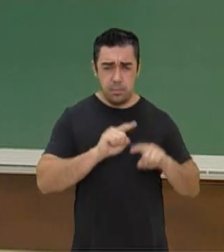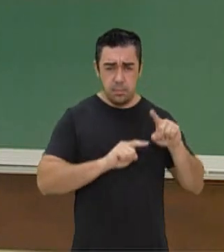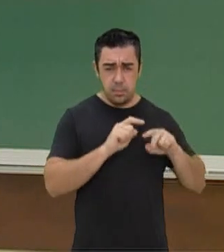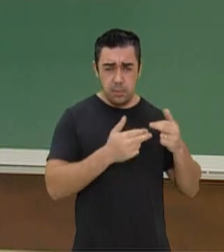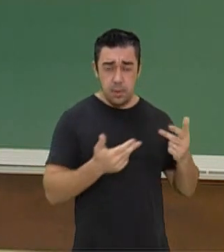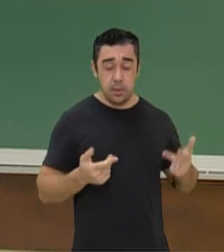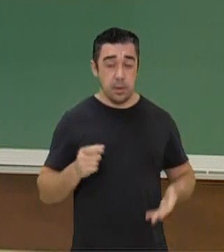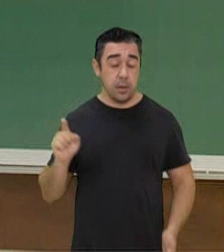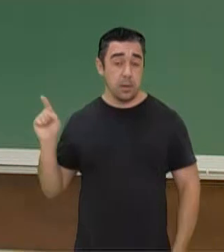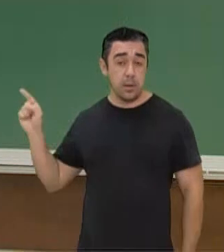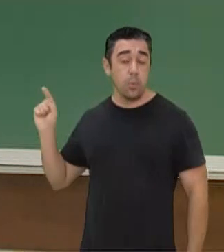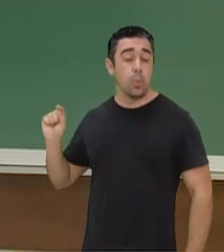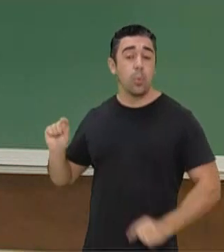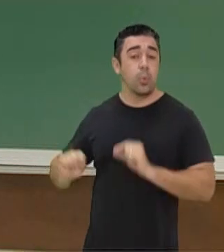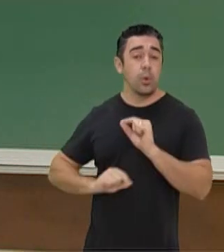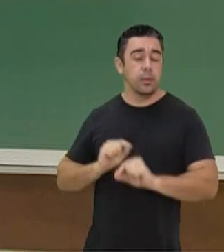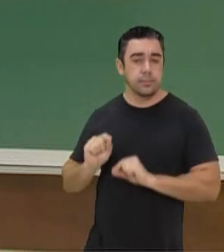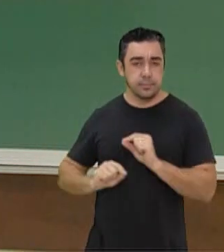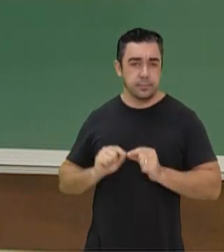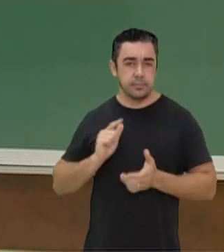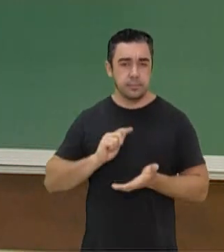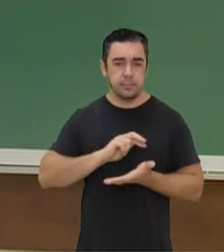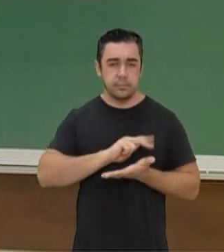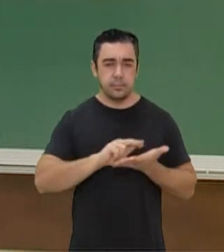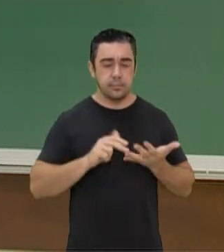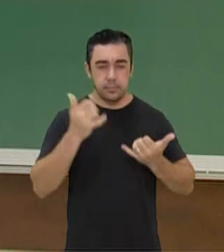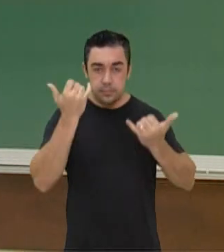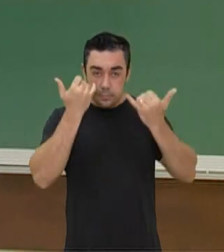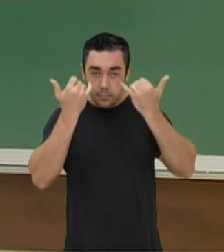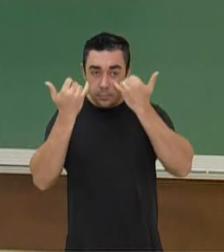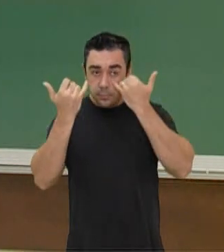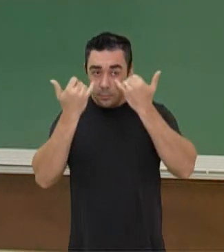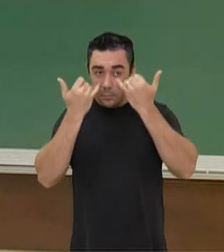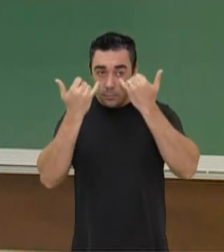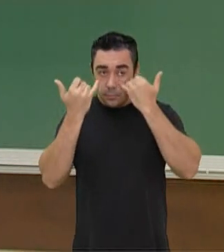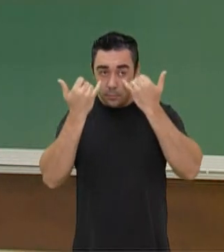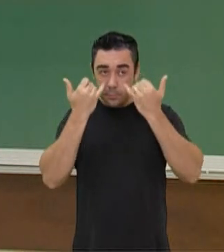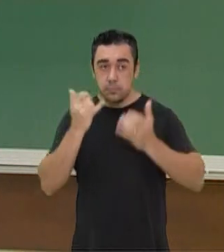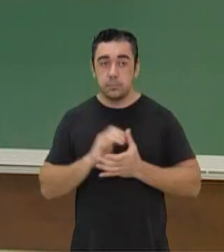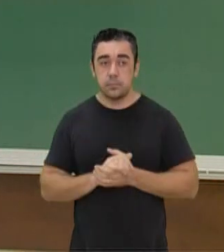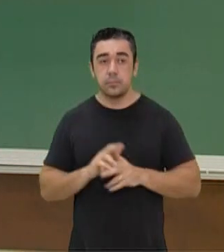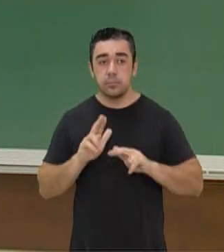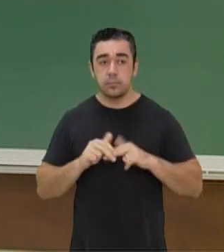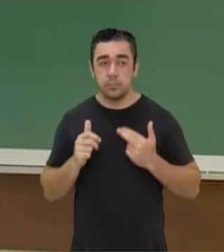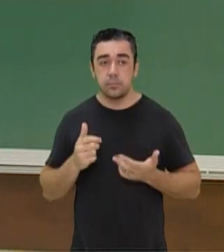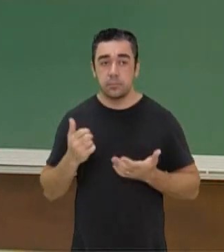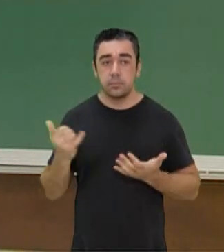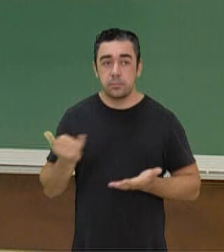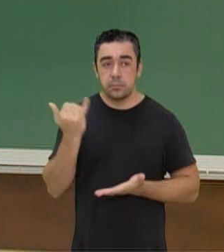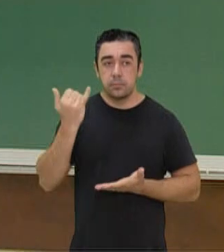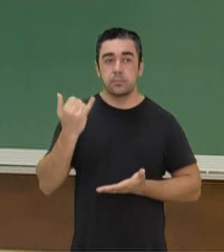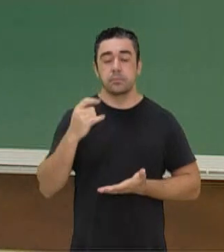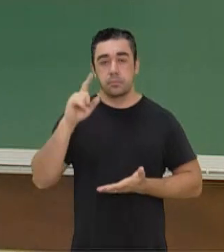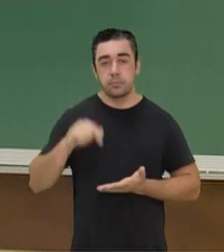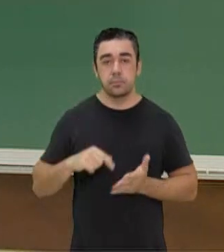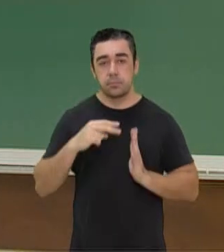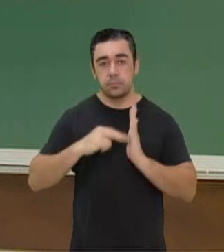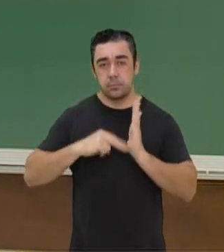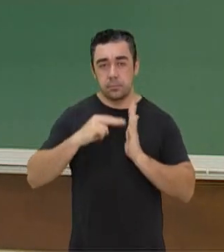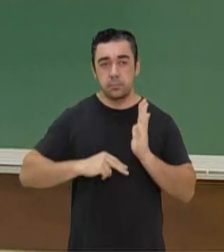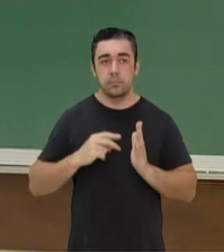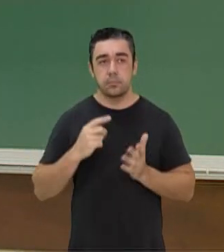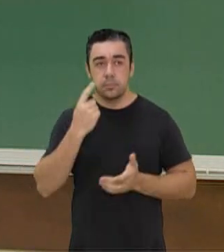material todo aqui, eles trazem o quê? Várias informações para a gente. Então, por isso, muito importante a leitura. Veja